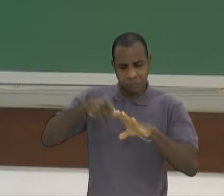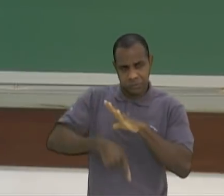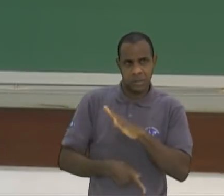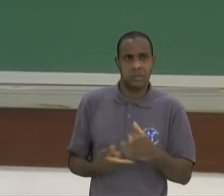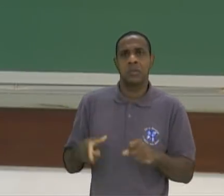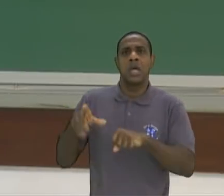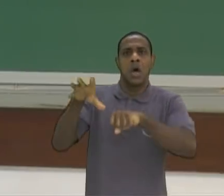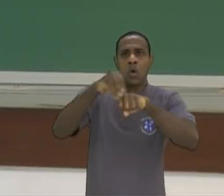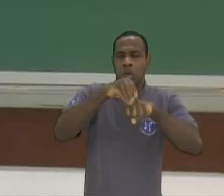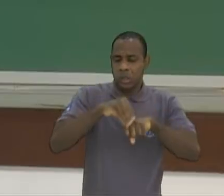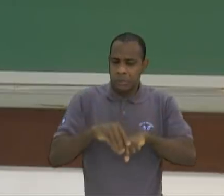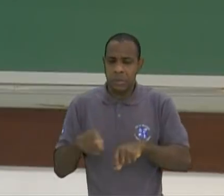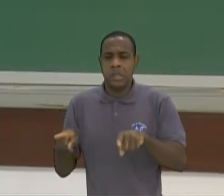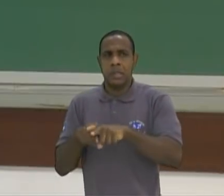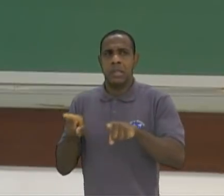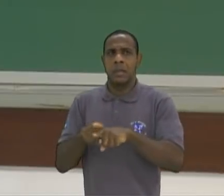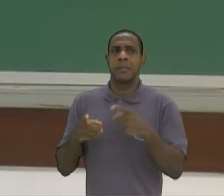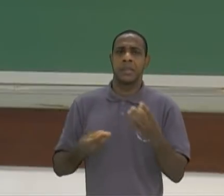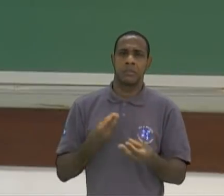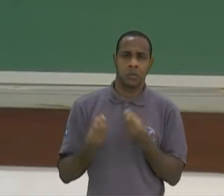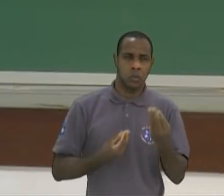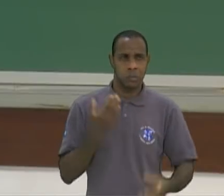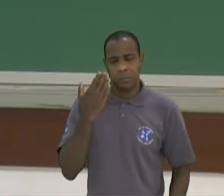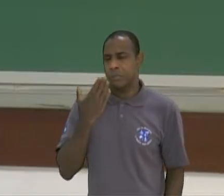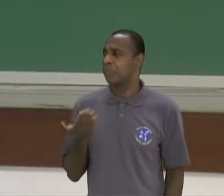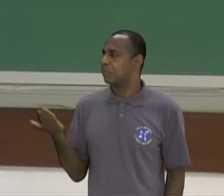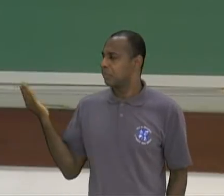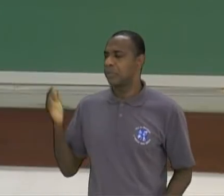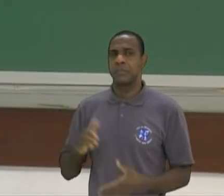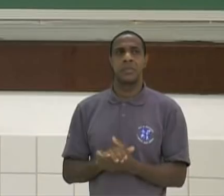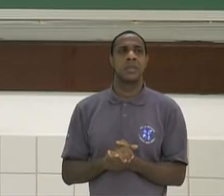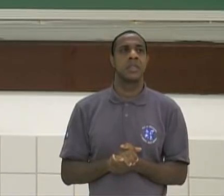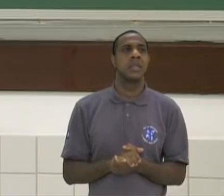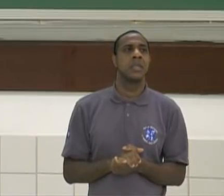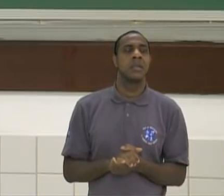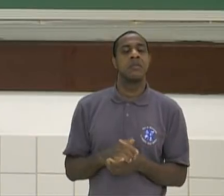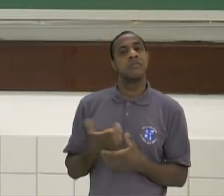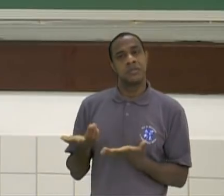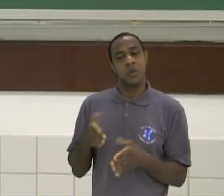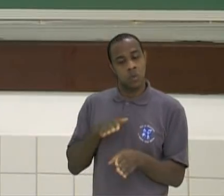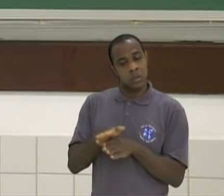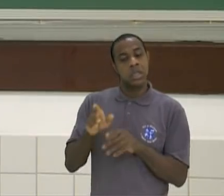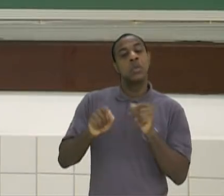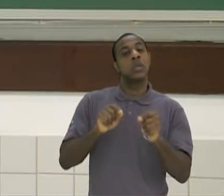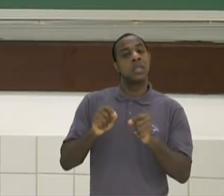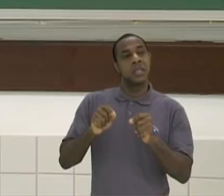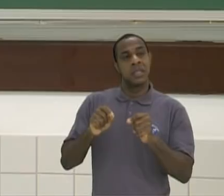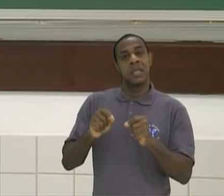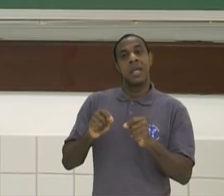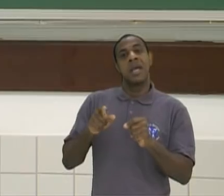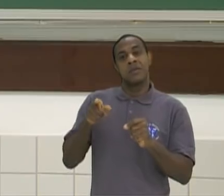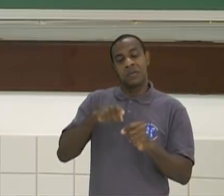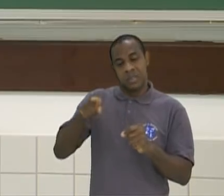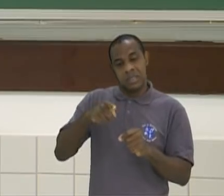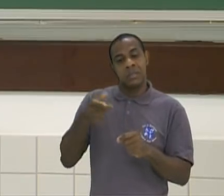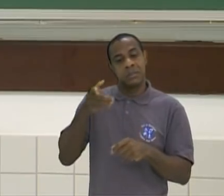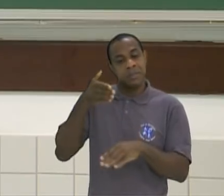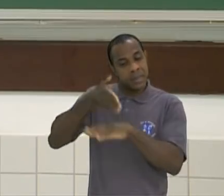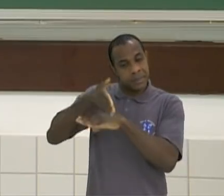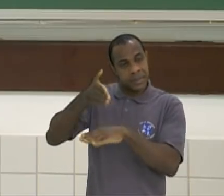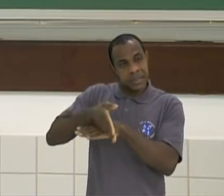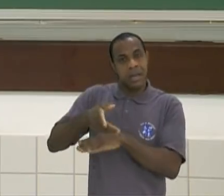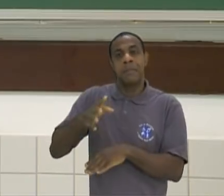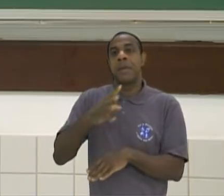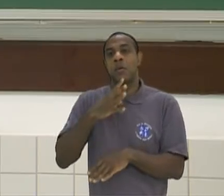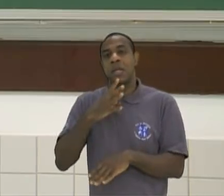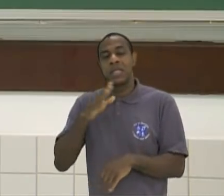no conhecimento sobre antiginástica. Então, aconselho vocês a assistir esses vídeos e estar conhecendo um pouco mais, estar aprendendo um